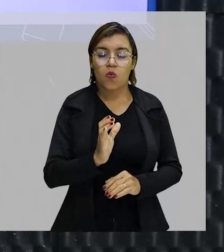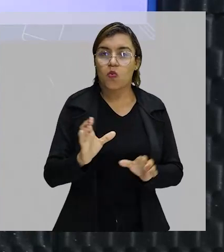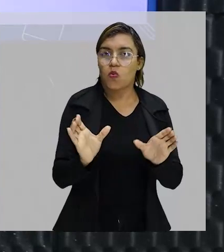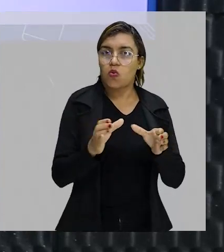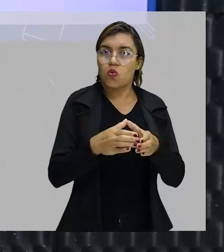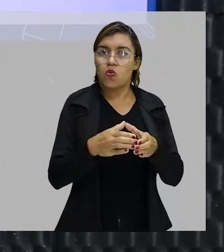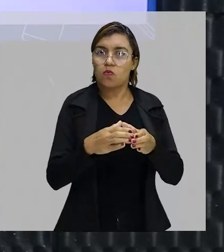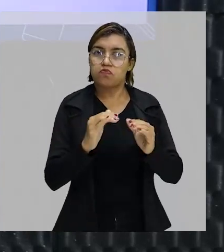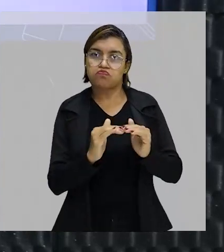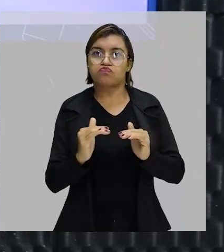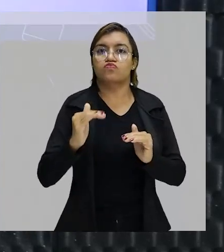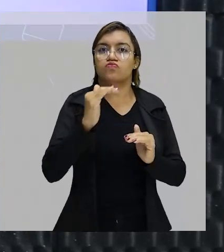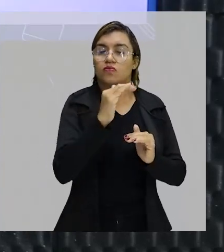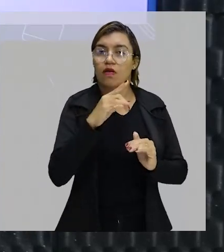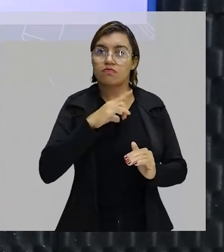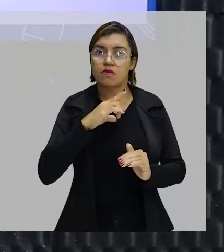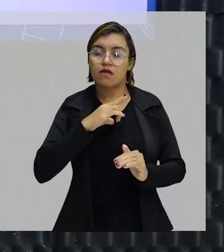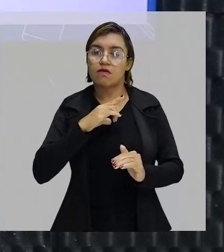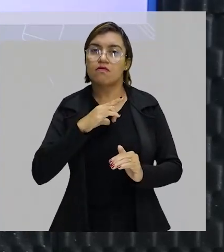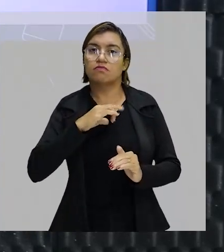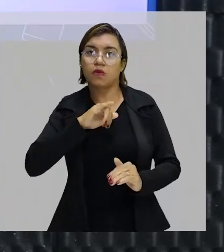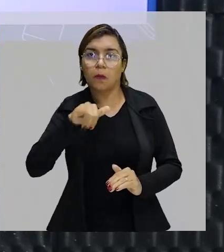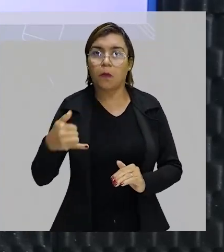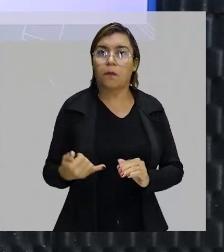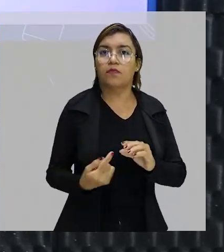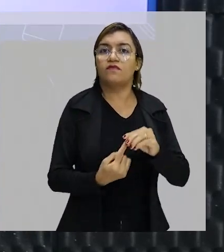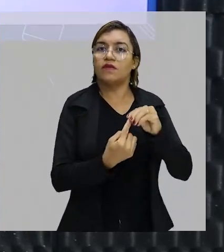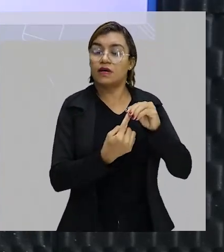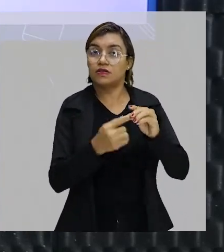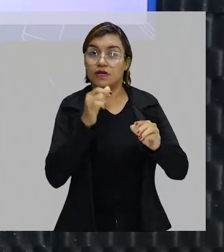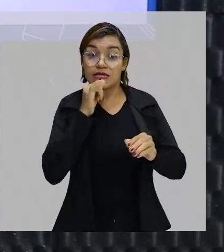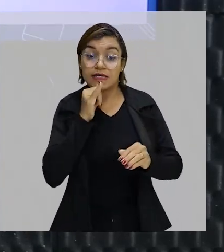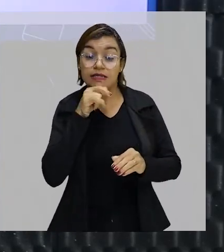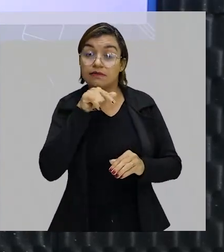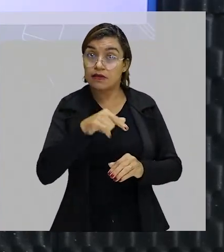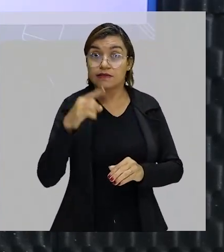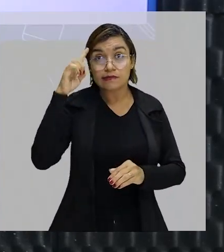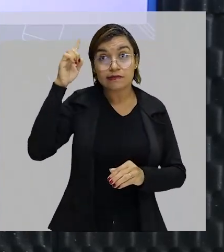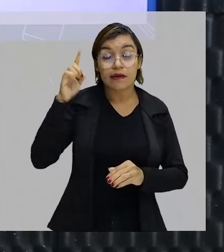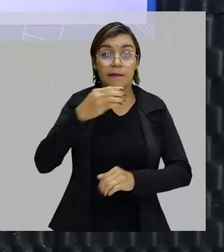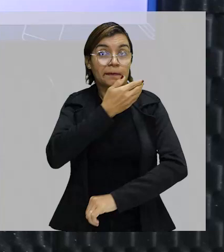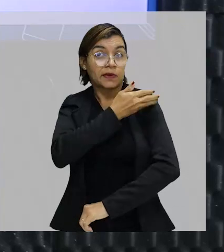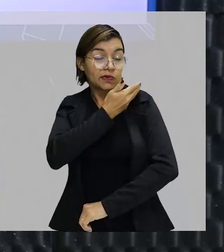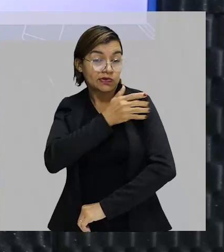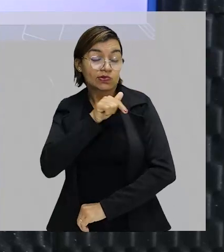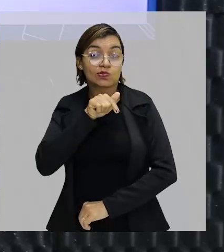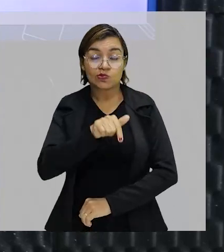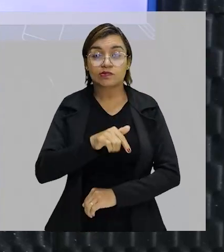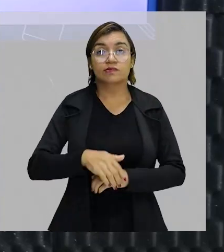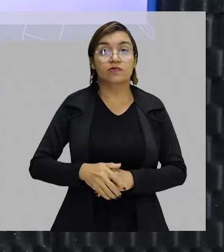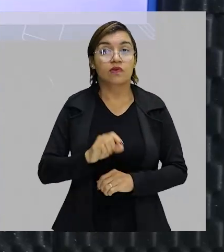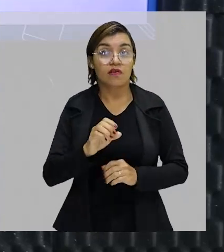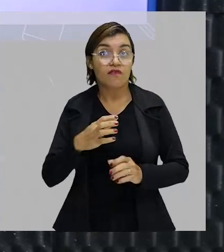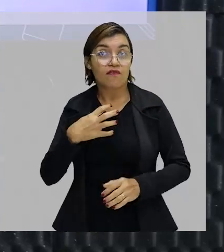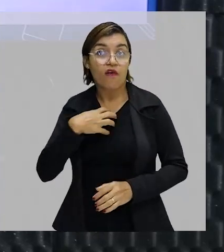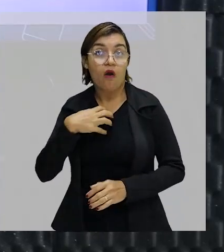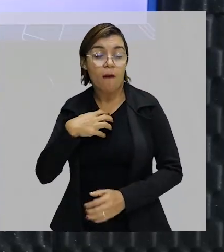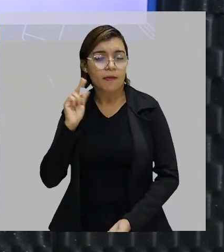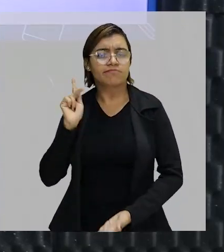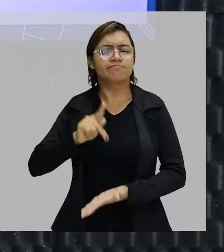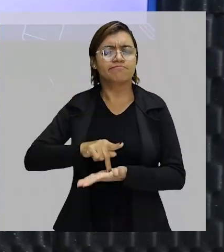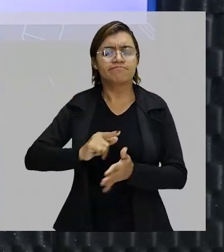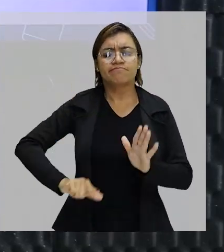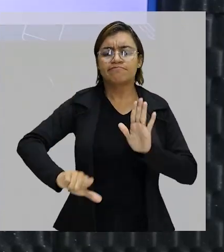o cara que tem ali privilégios. E ele sustenta essa ideia preconceituosa como uma maneira de